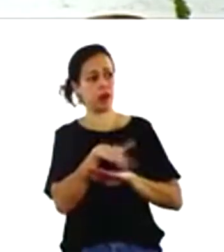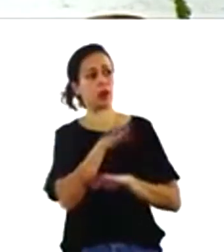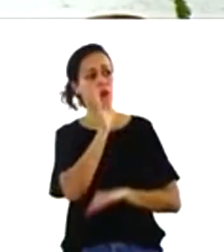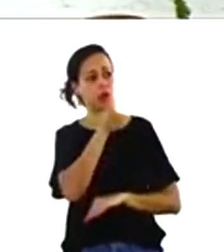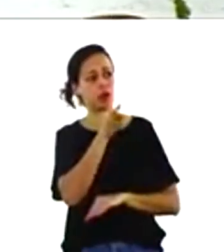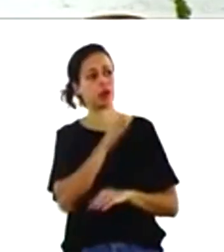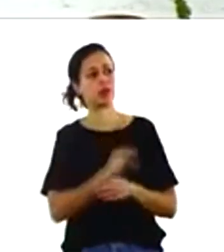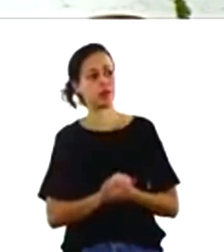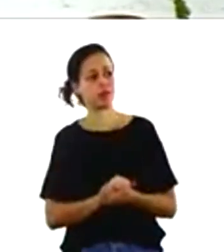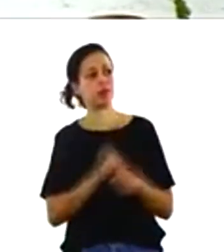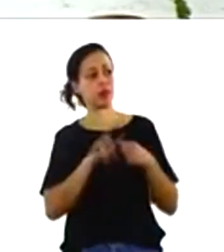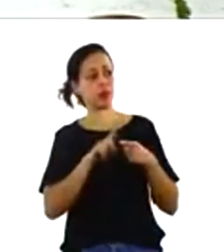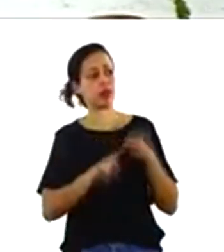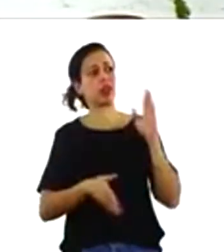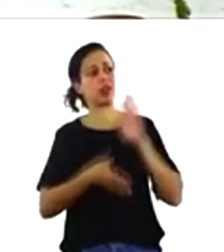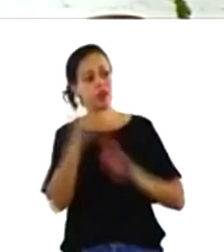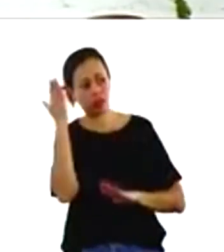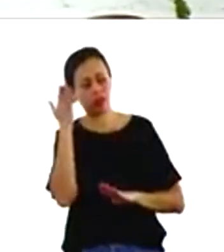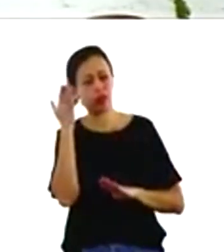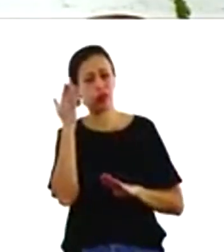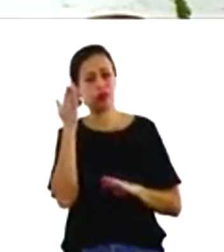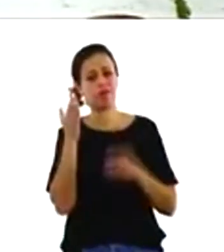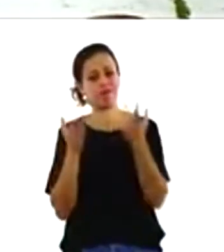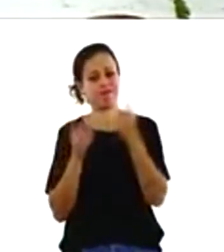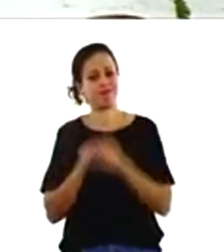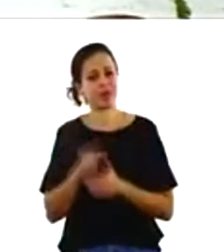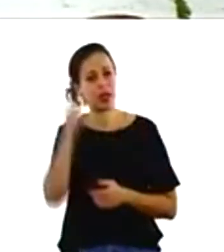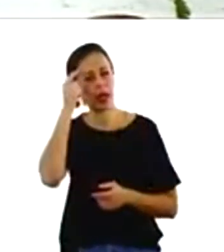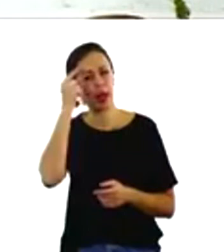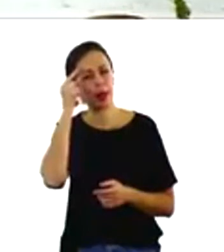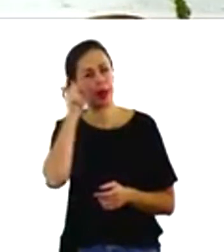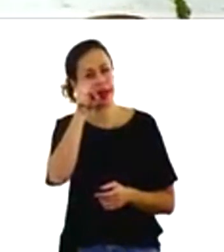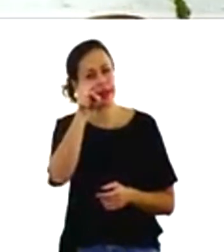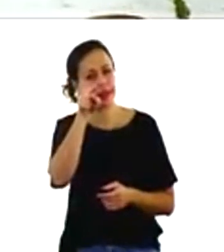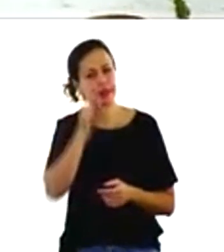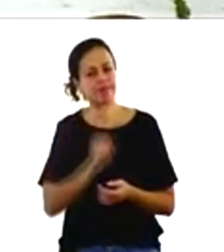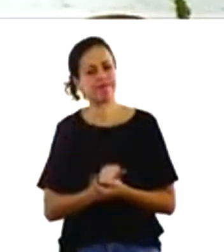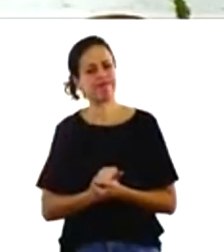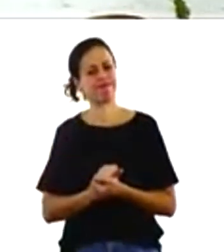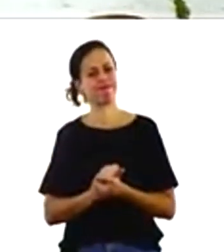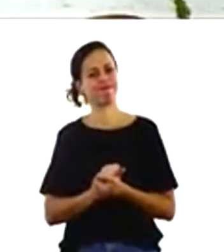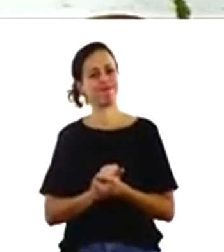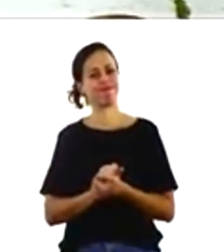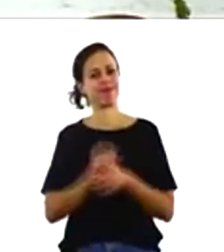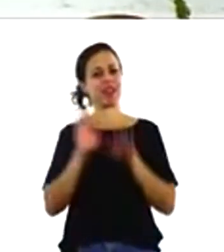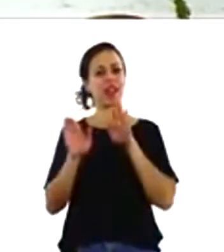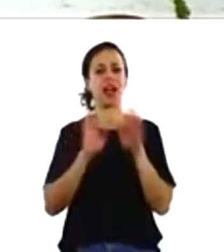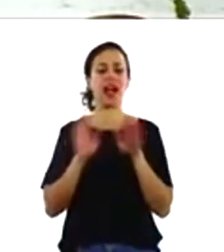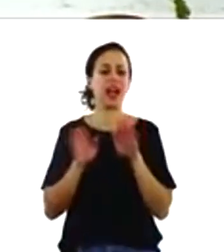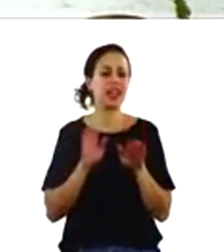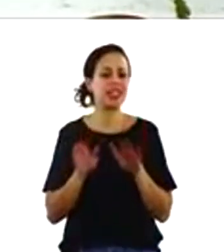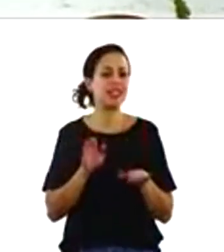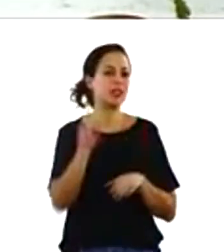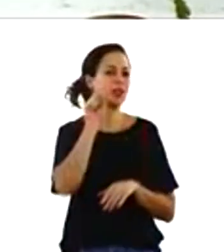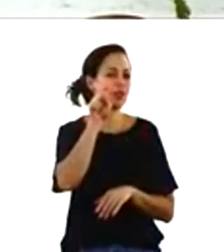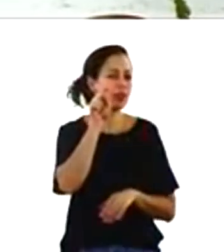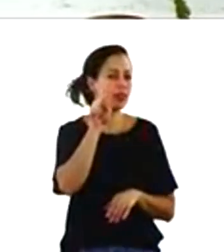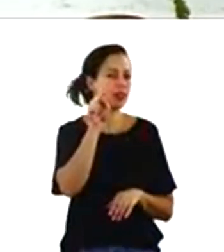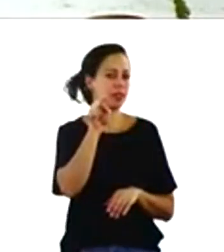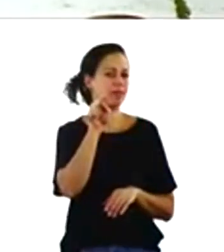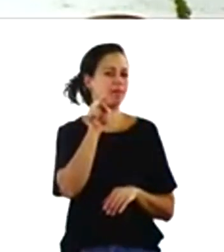Quem sabe, querido, você tem pensado lá no seu coração, e às vezes até mesmo diz